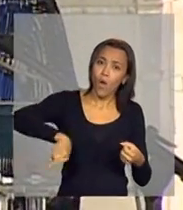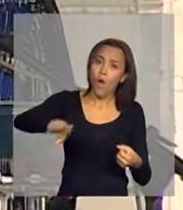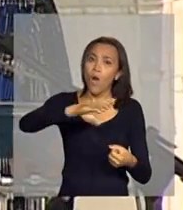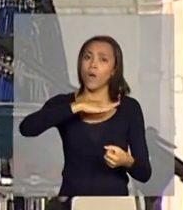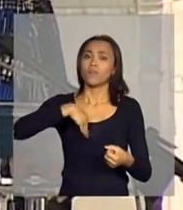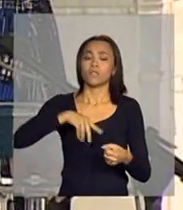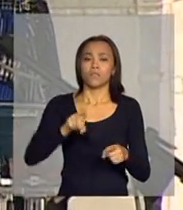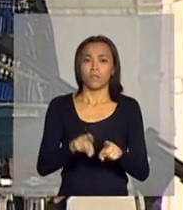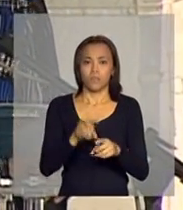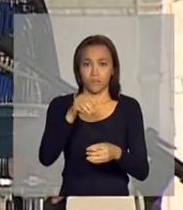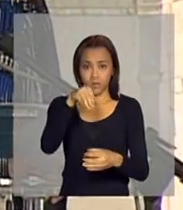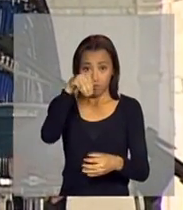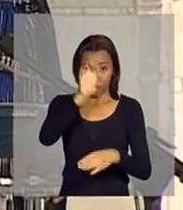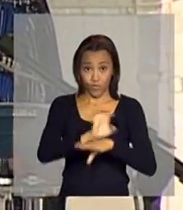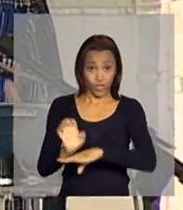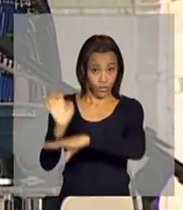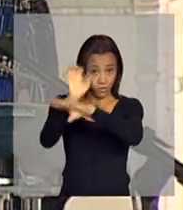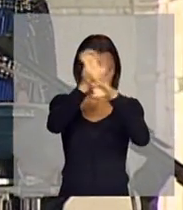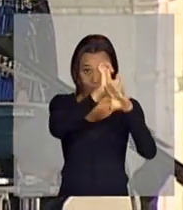da federação.